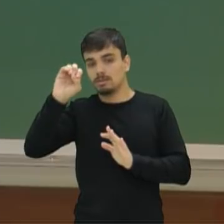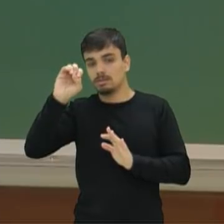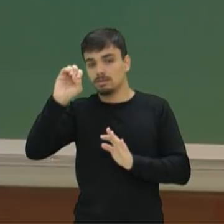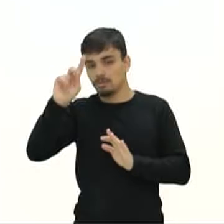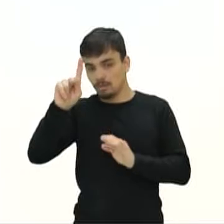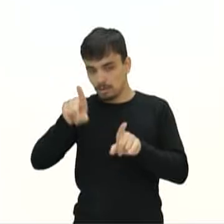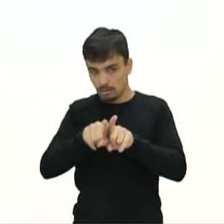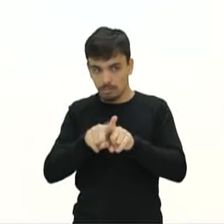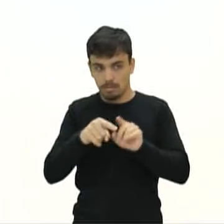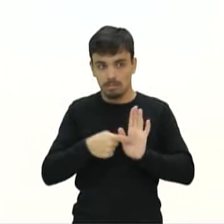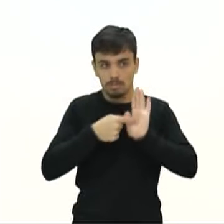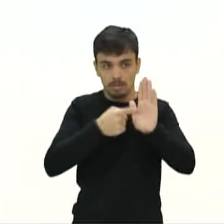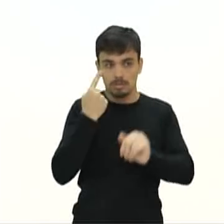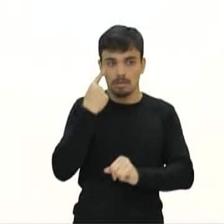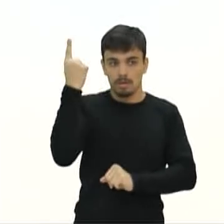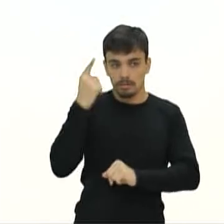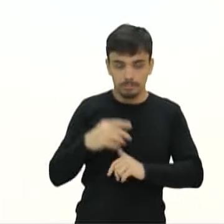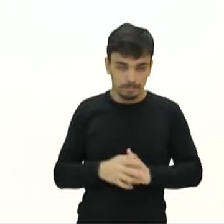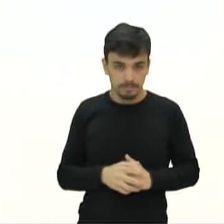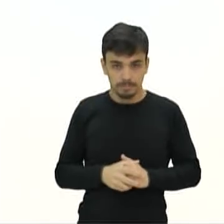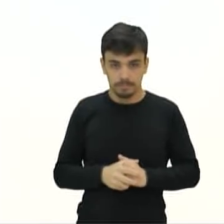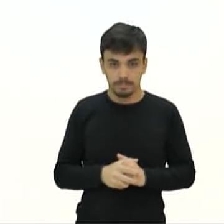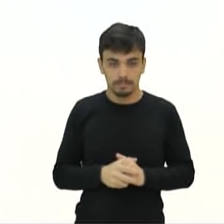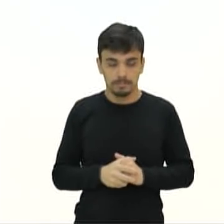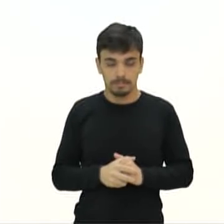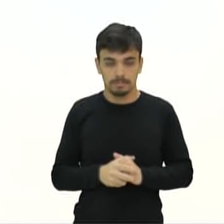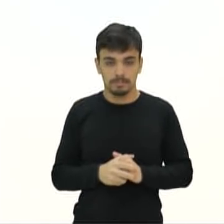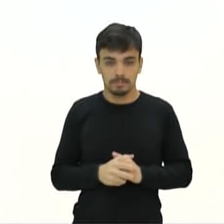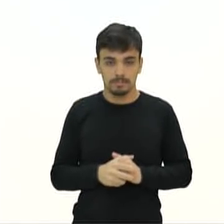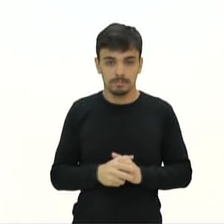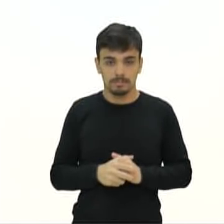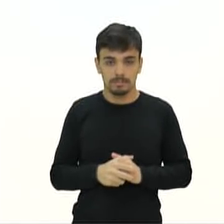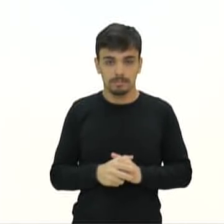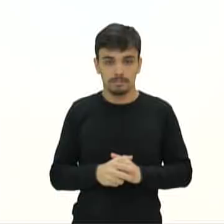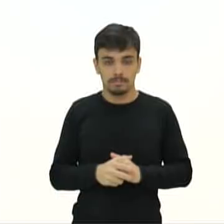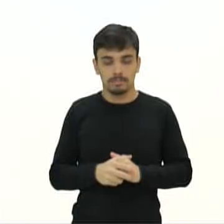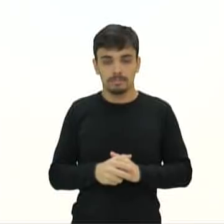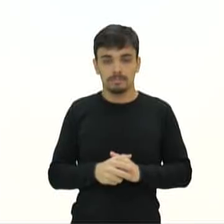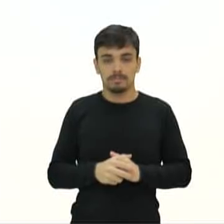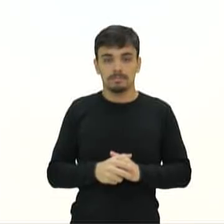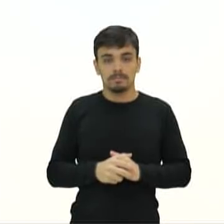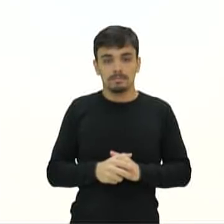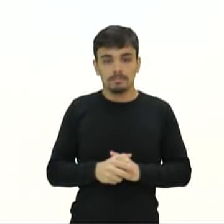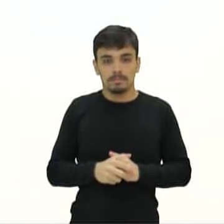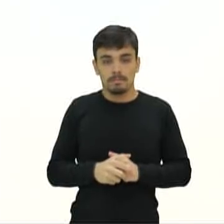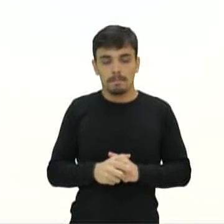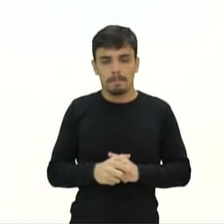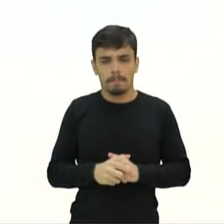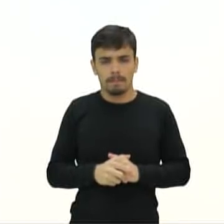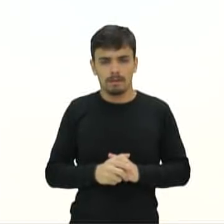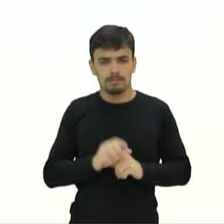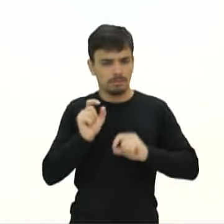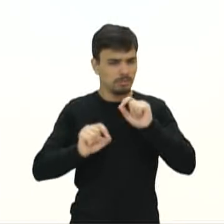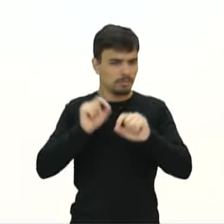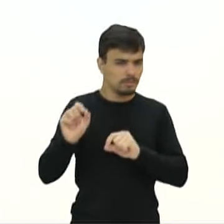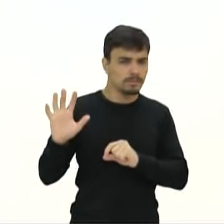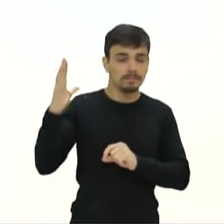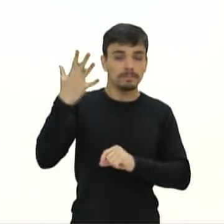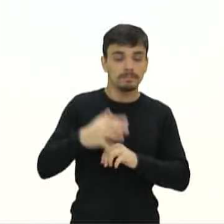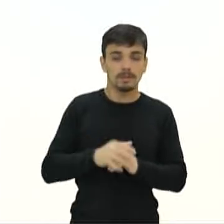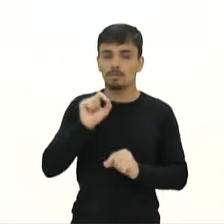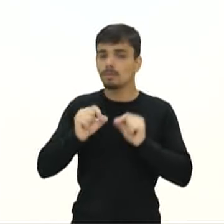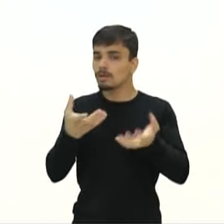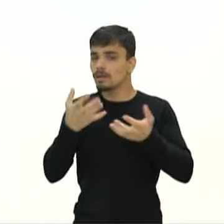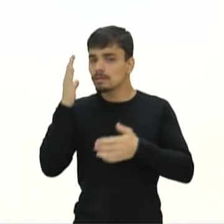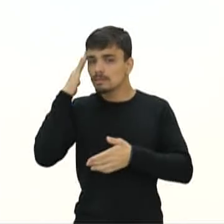dela. Her dance got famous, why didn't she? Ué, o que aconteceu aqui? O que eu